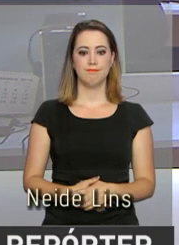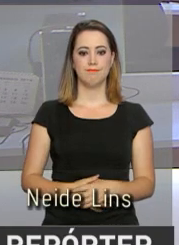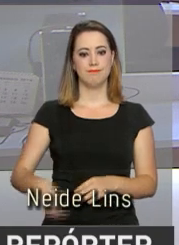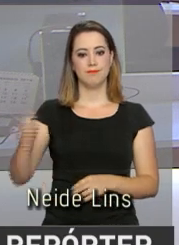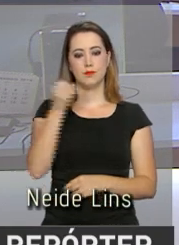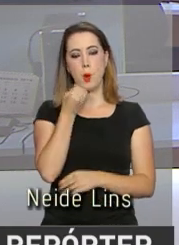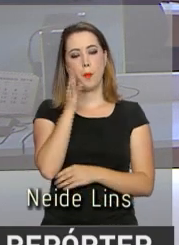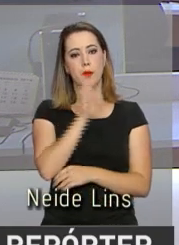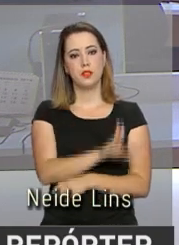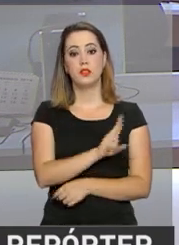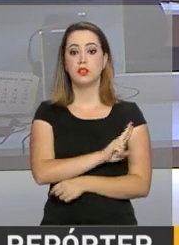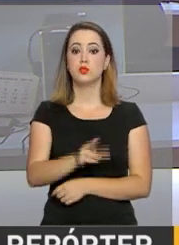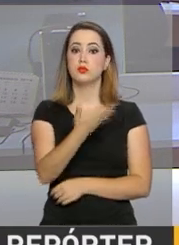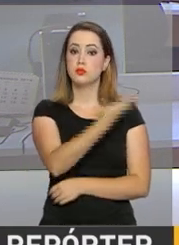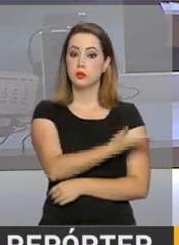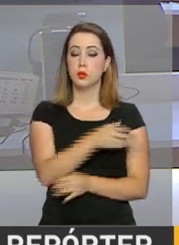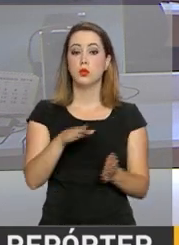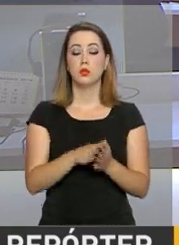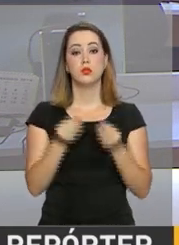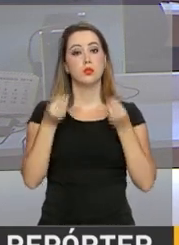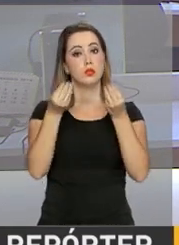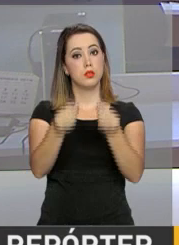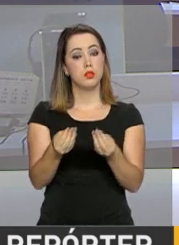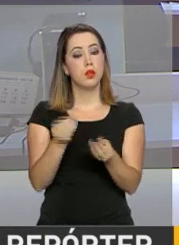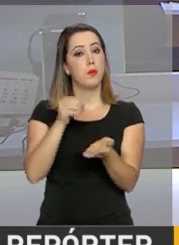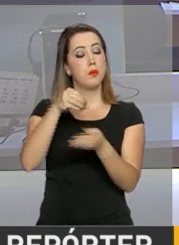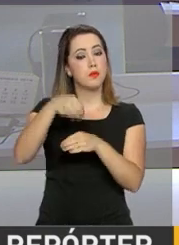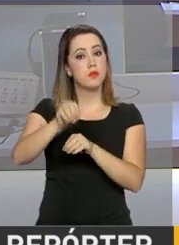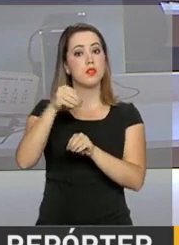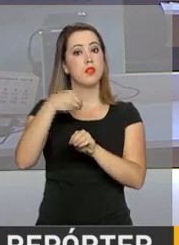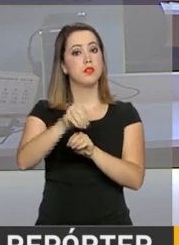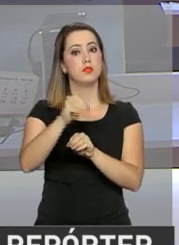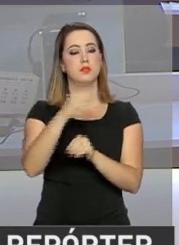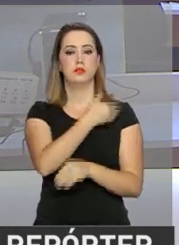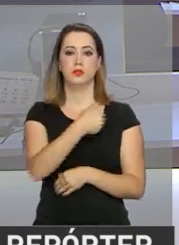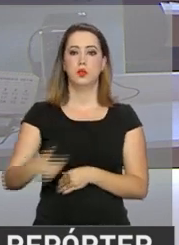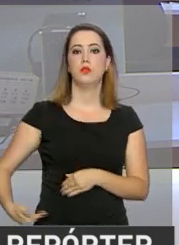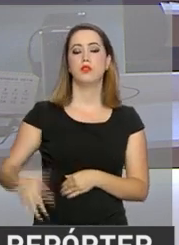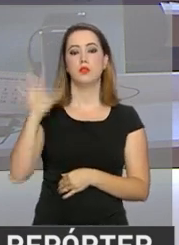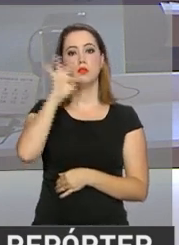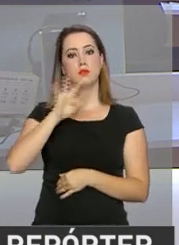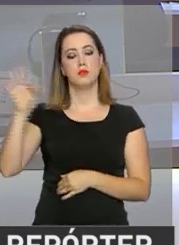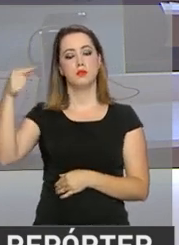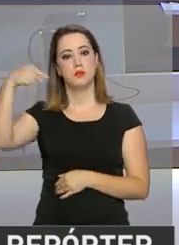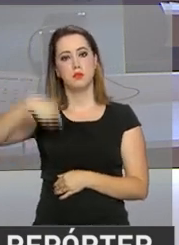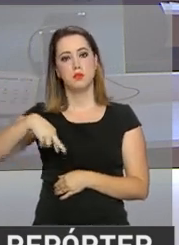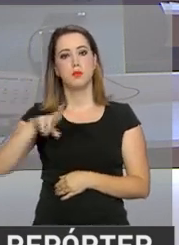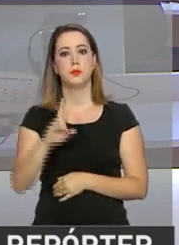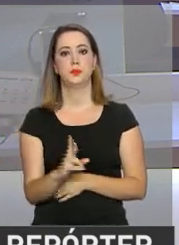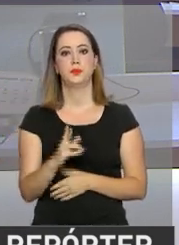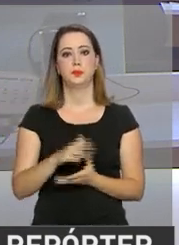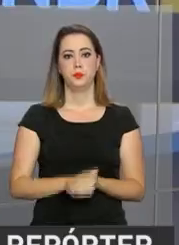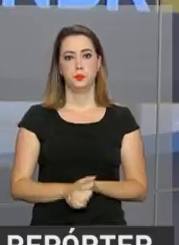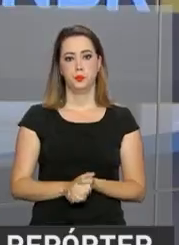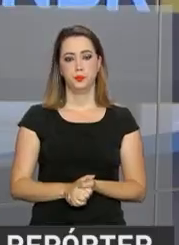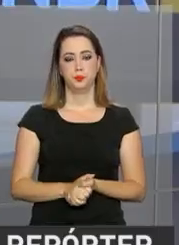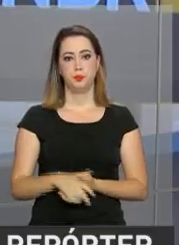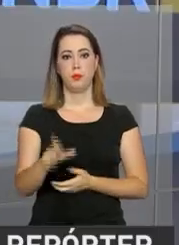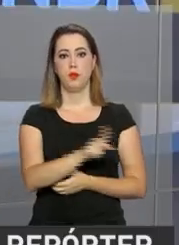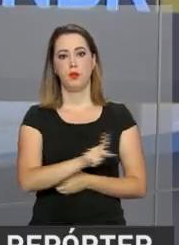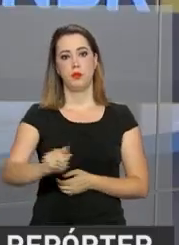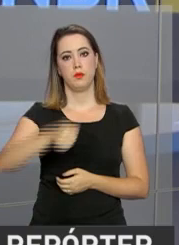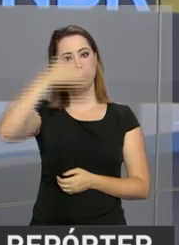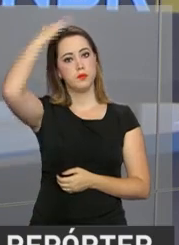Olá boa tarde eu sou José luí Filho e trago a partir de agora para você as notícias do governo federal aqui no Repórter NBR o